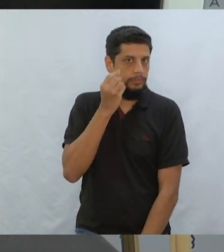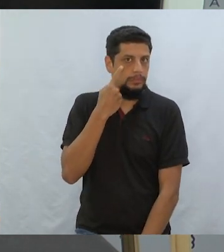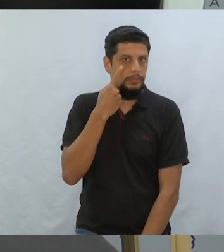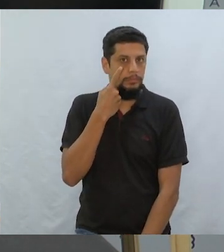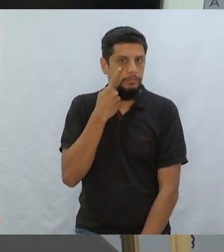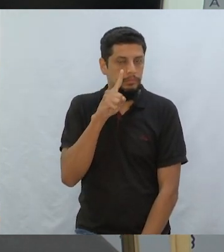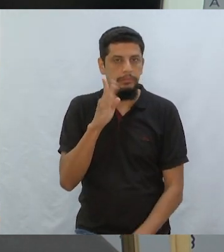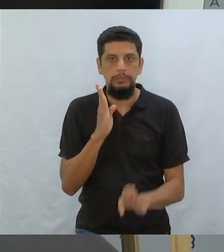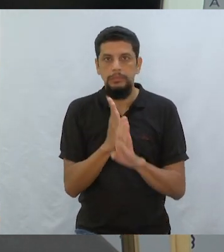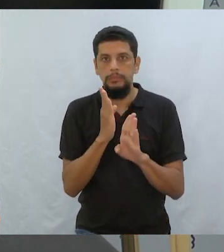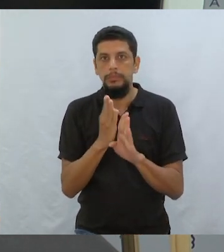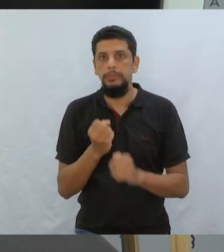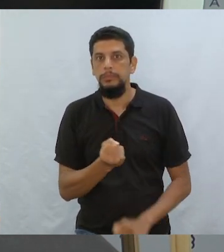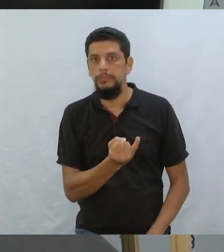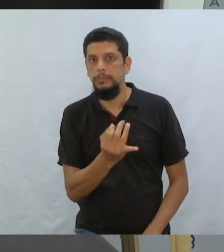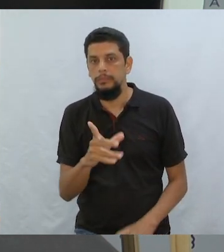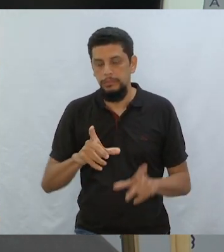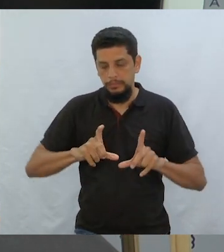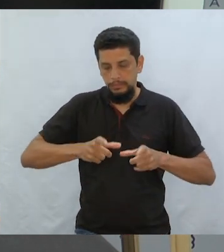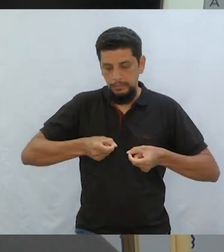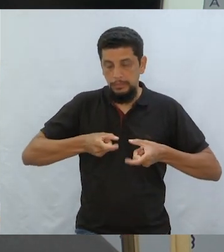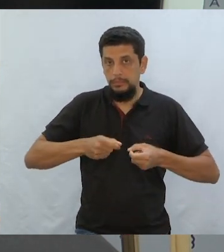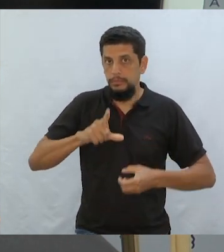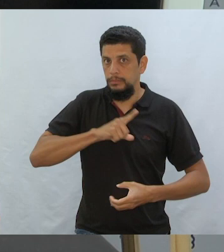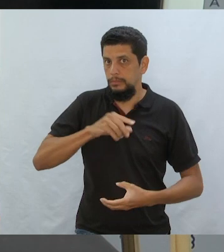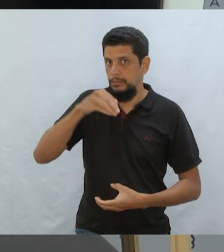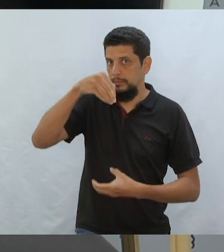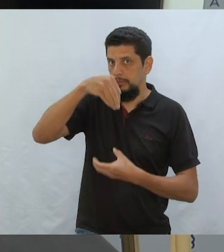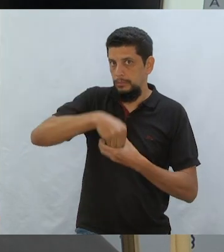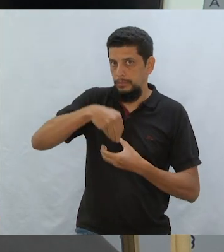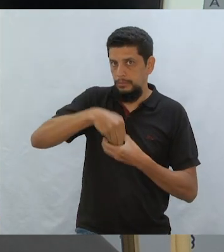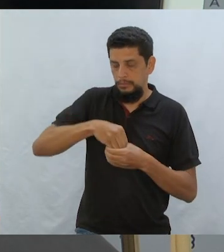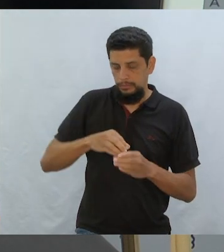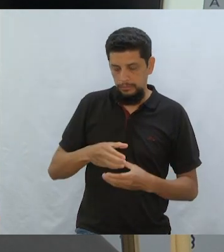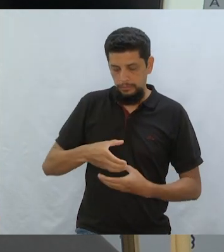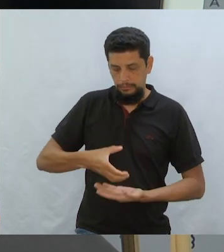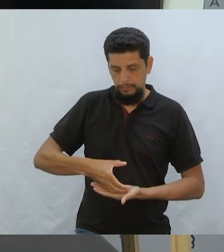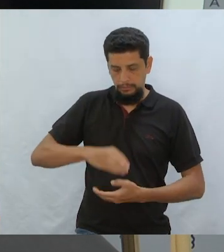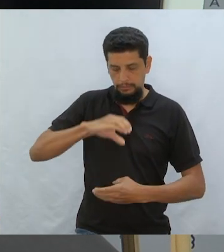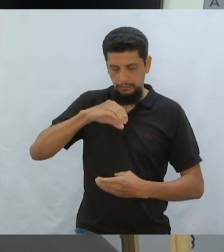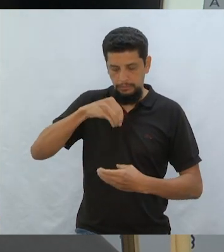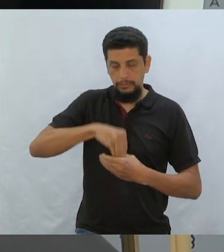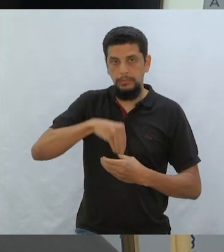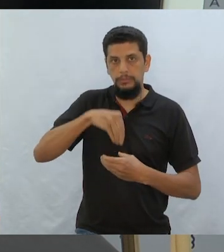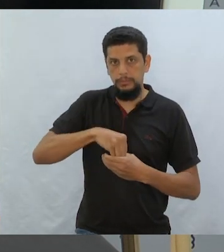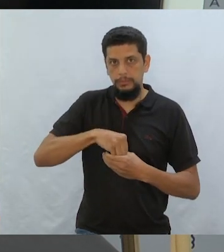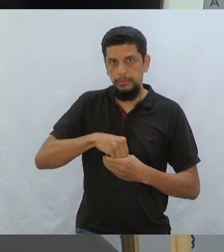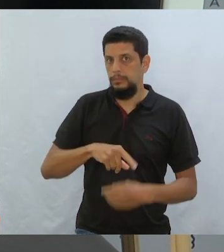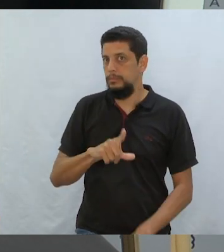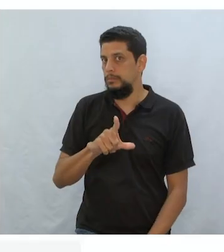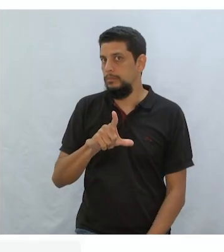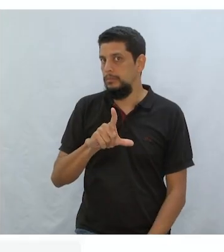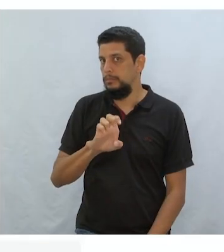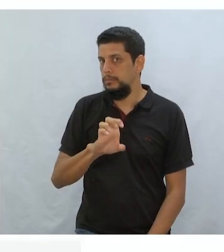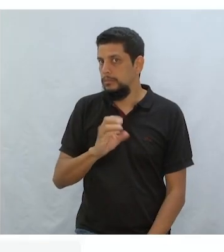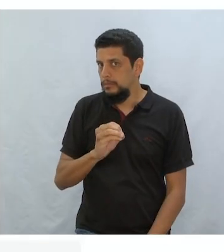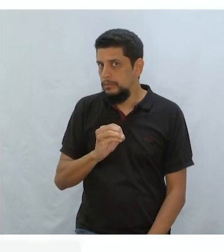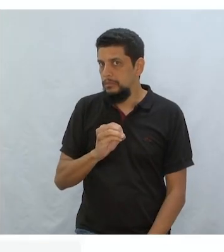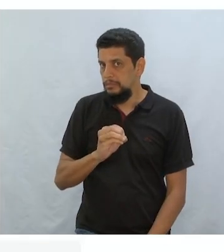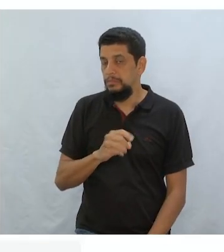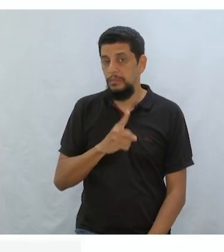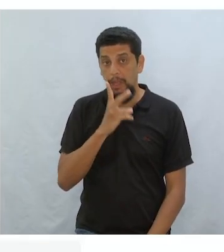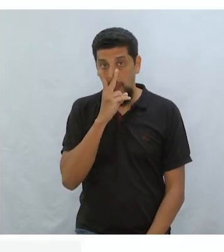adivinhar a quantidade de gramas que tem dentro do pote. O Léo, vamos ver a quantidade que ele acha que tem dentro do